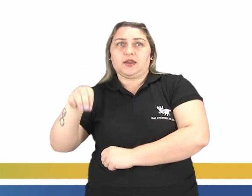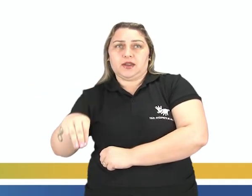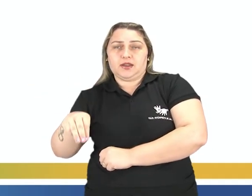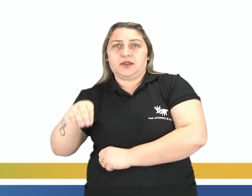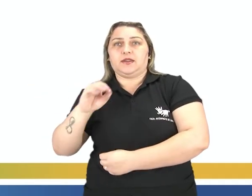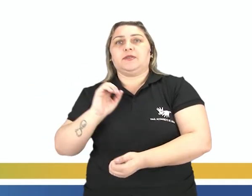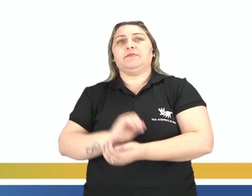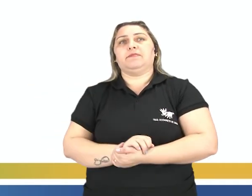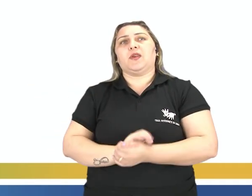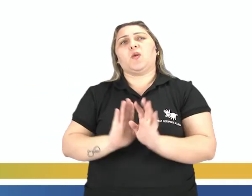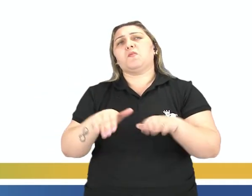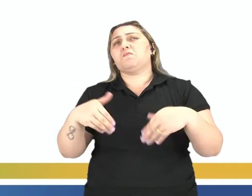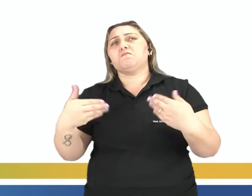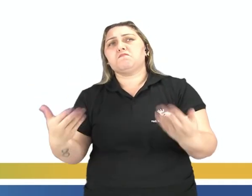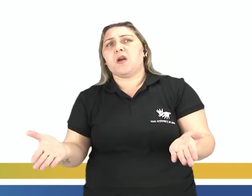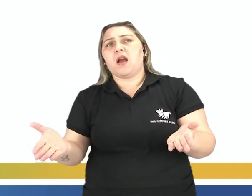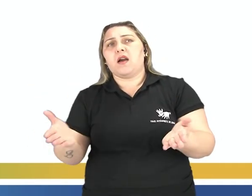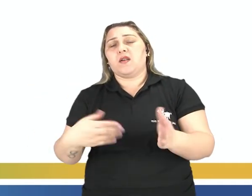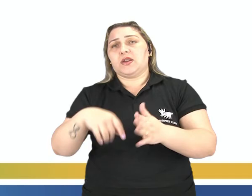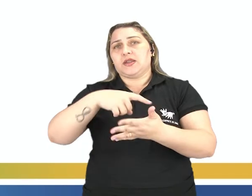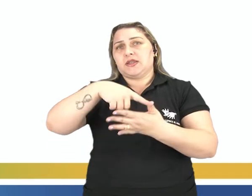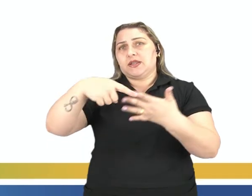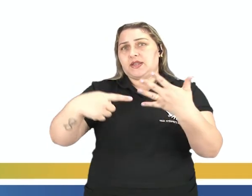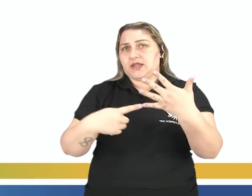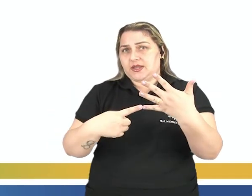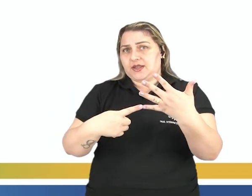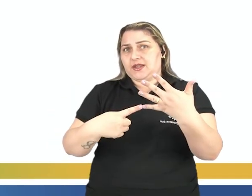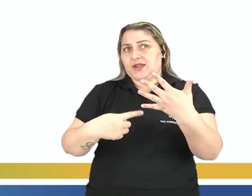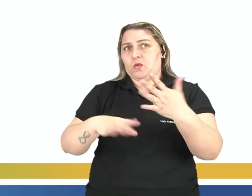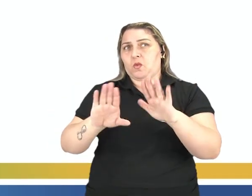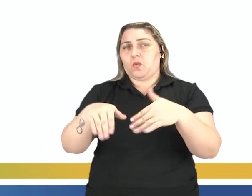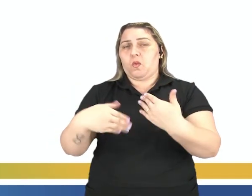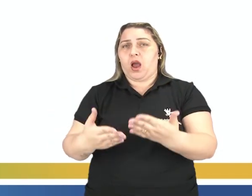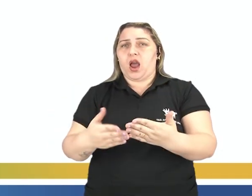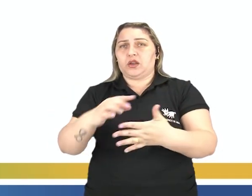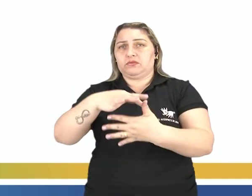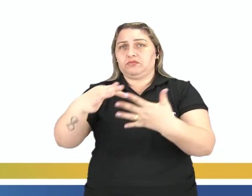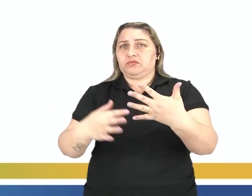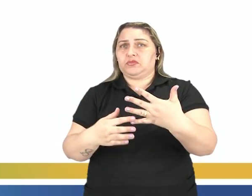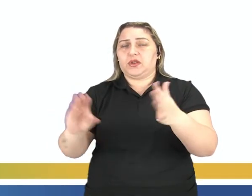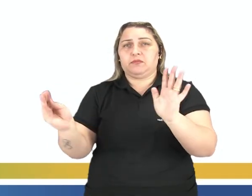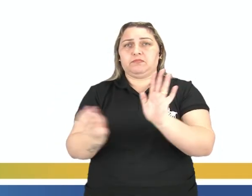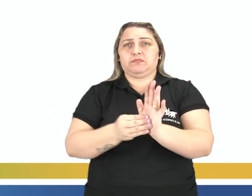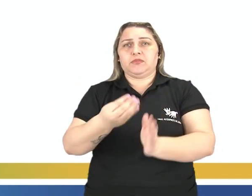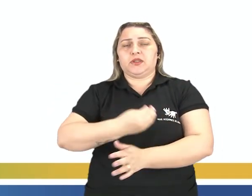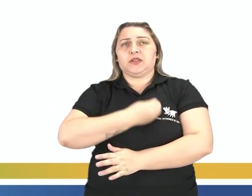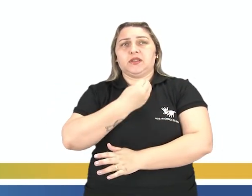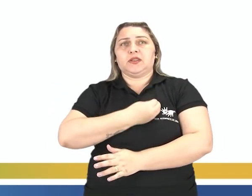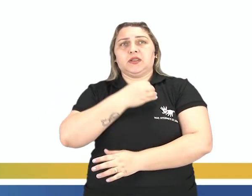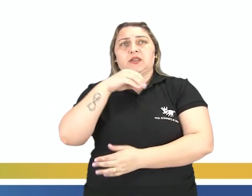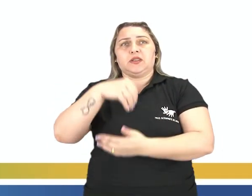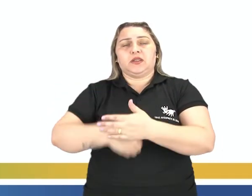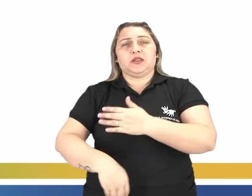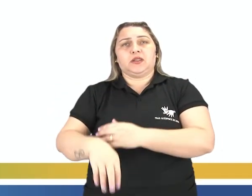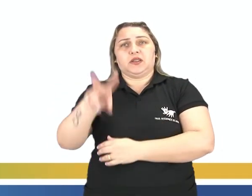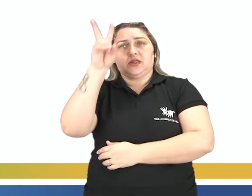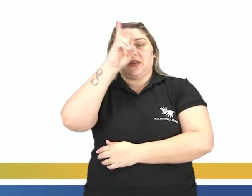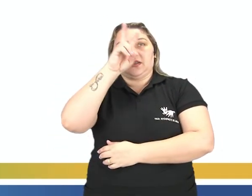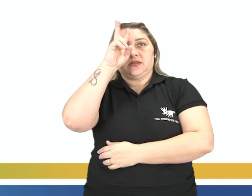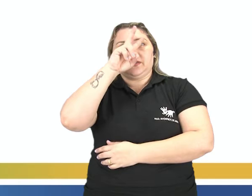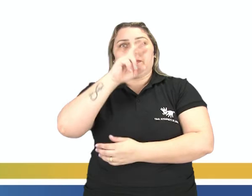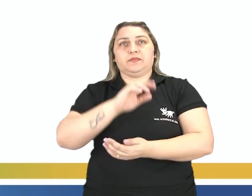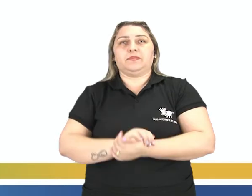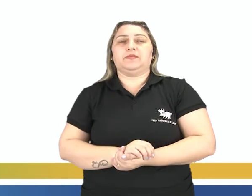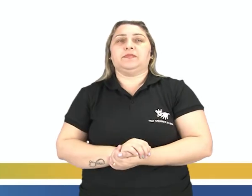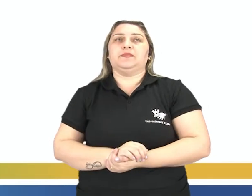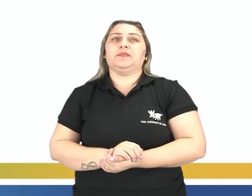história, qual é o elemento estruturador da narrativa que não está aí? Nós temos aqui 5 elementos. Quais desses